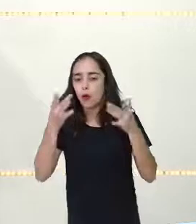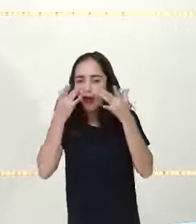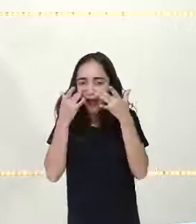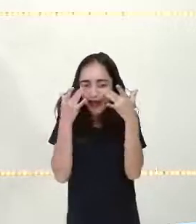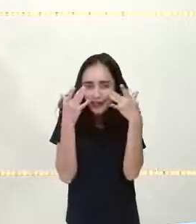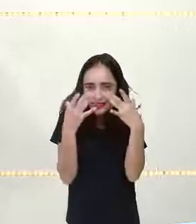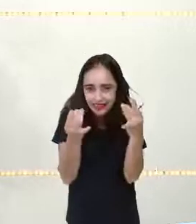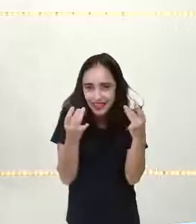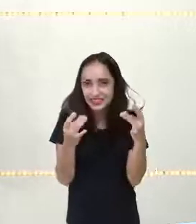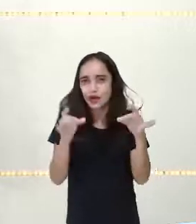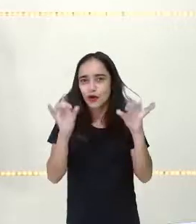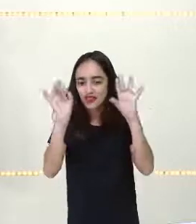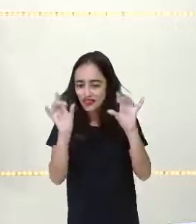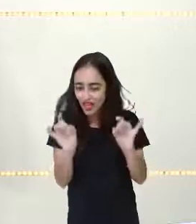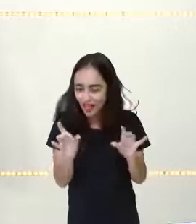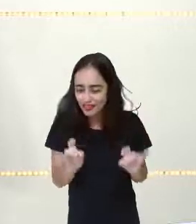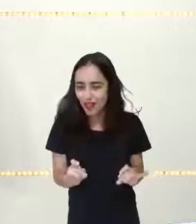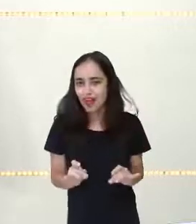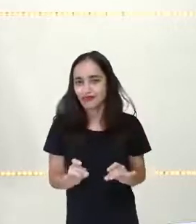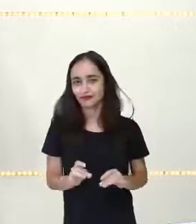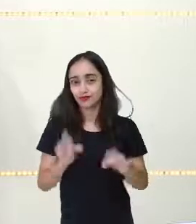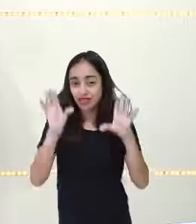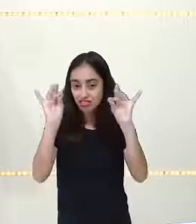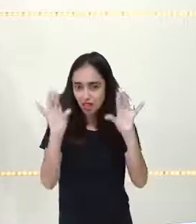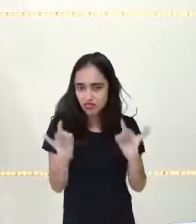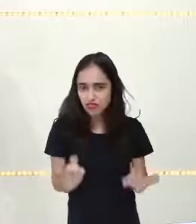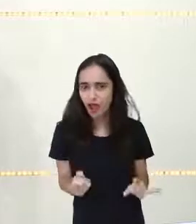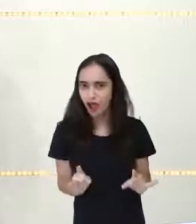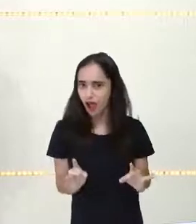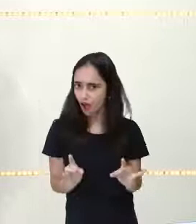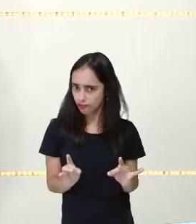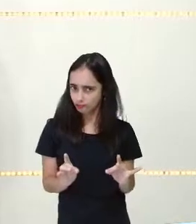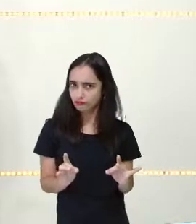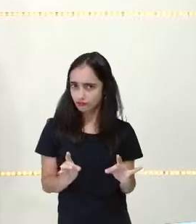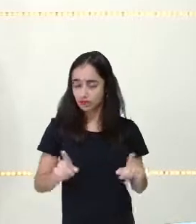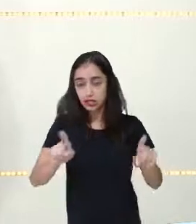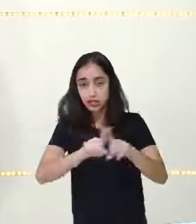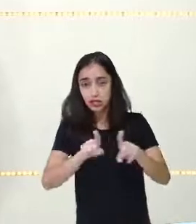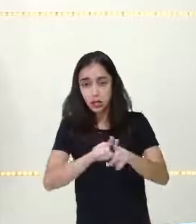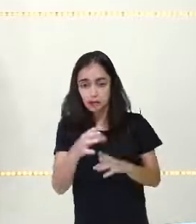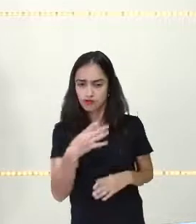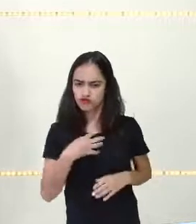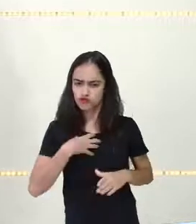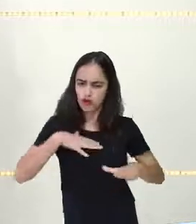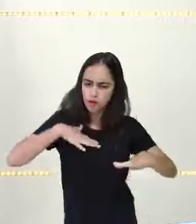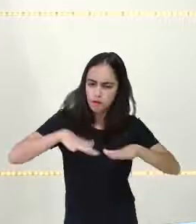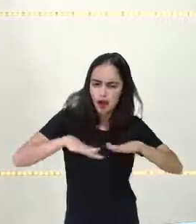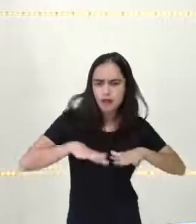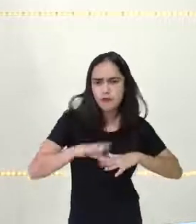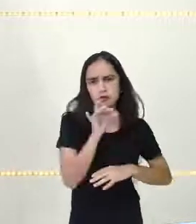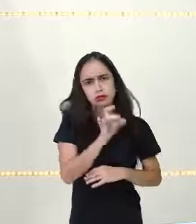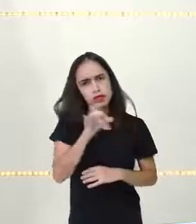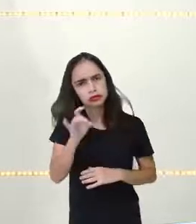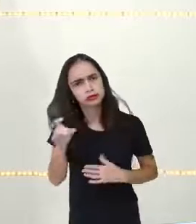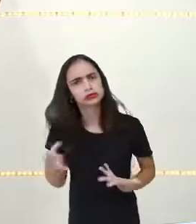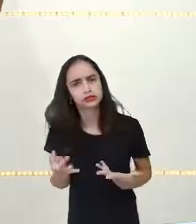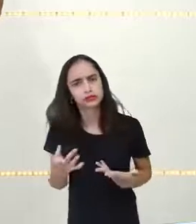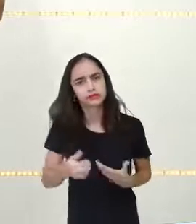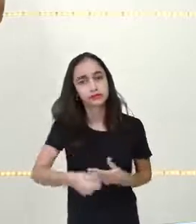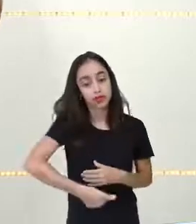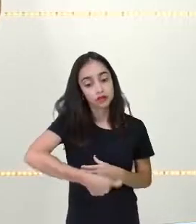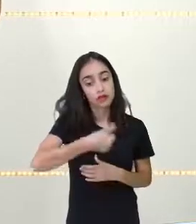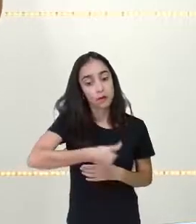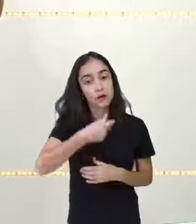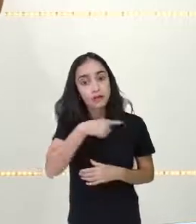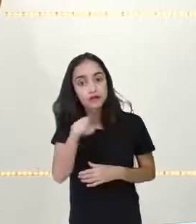fica atento também na feição no jeito que eles estão se movimentando e ali ó o primeiro quadrinho você